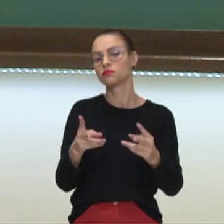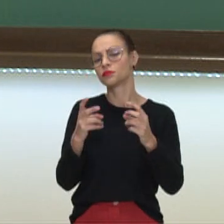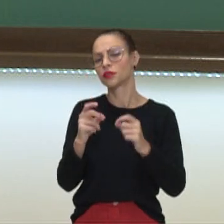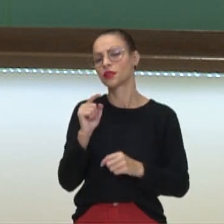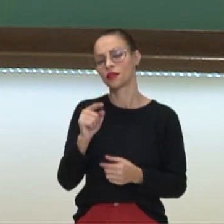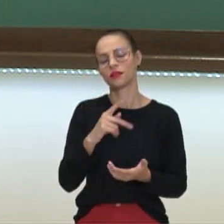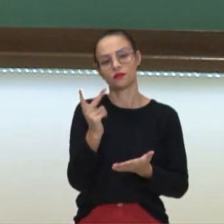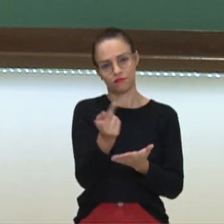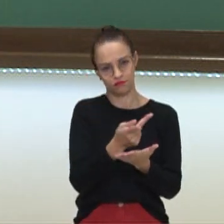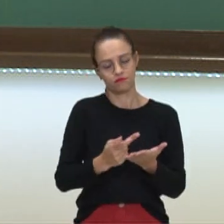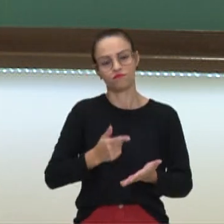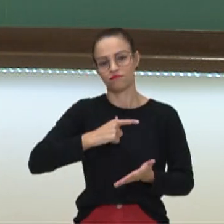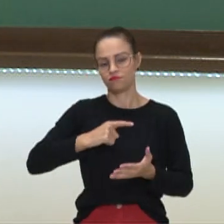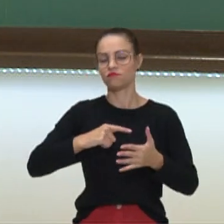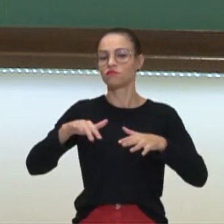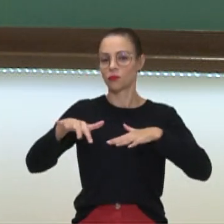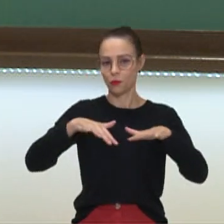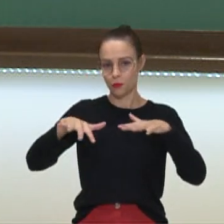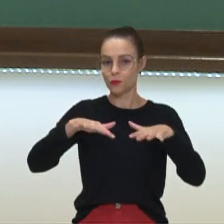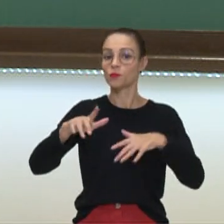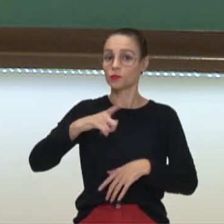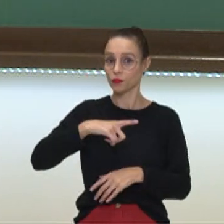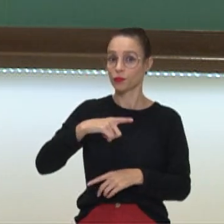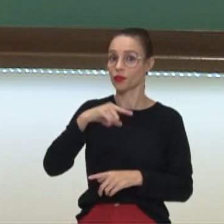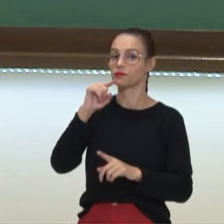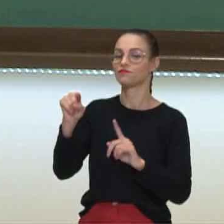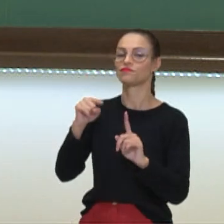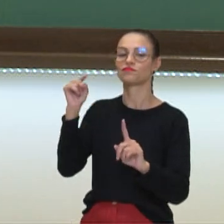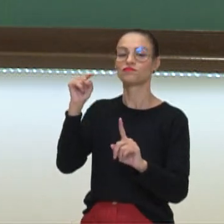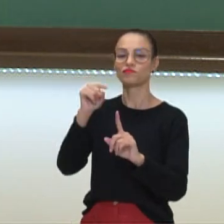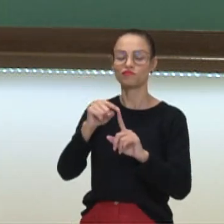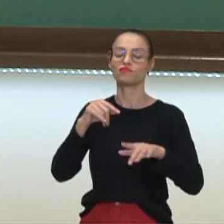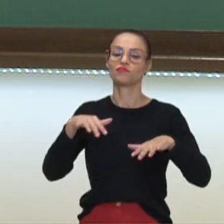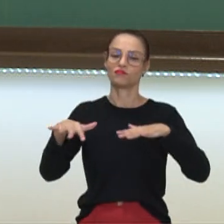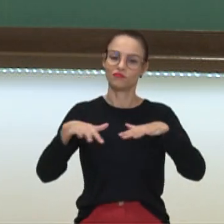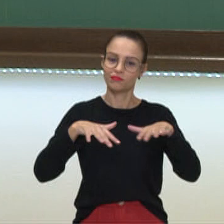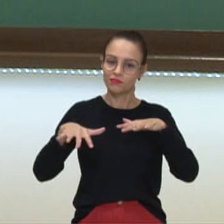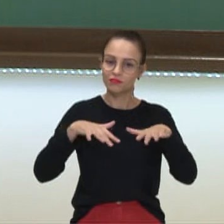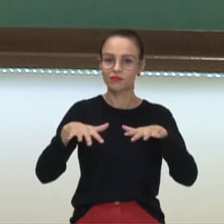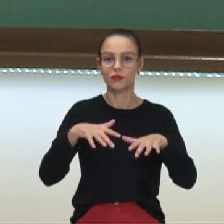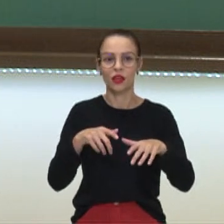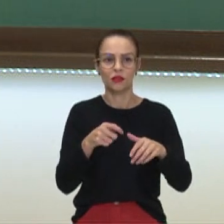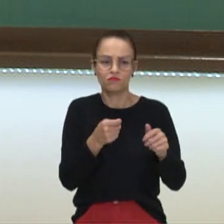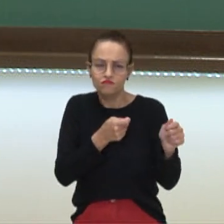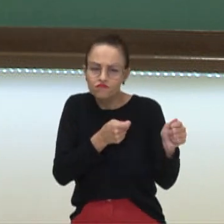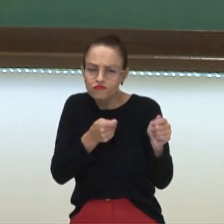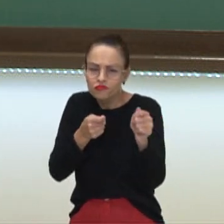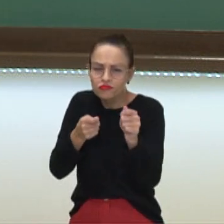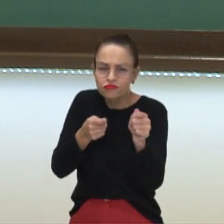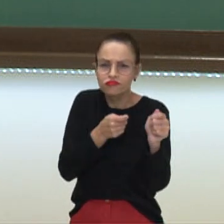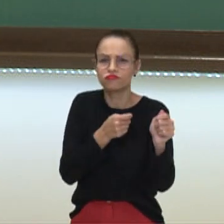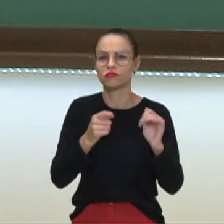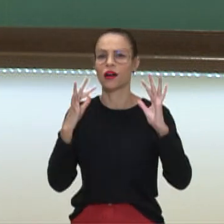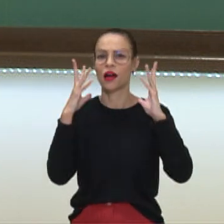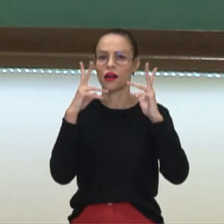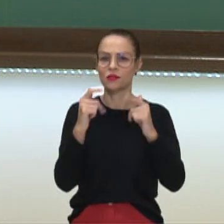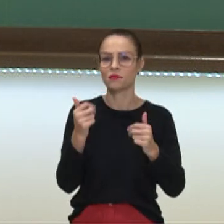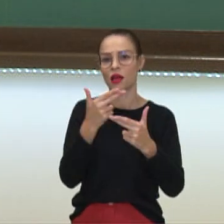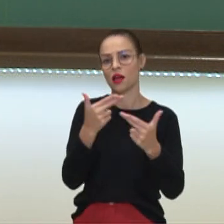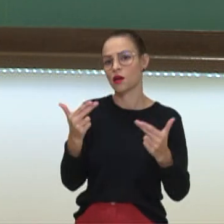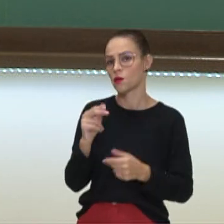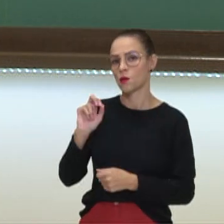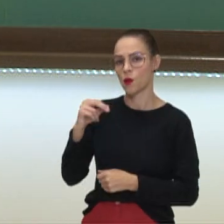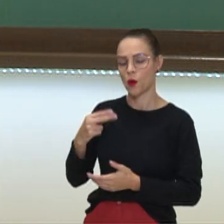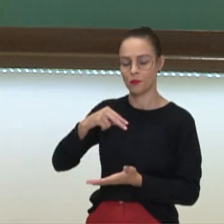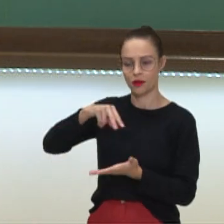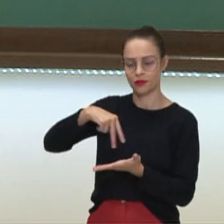esses desenhos têm um movimento, então tem essa intenção de se mover, seja para caçar, ou para dançar, ou para rituais. Então